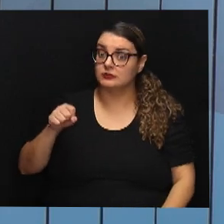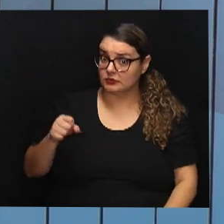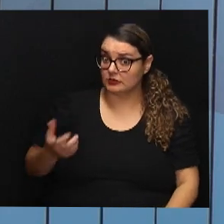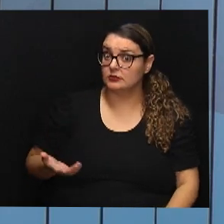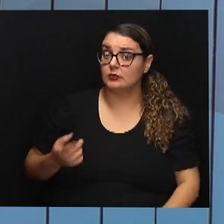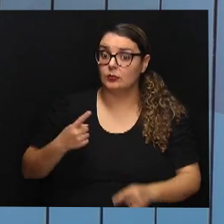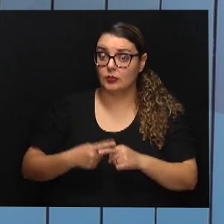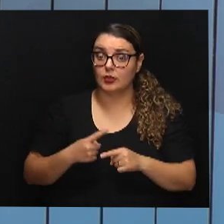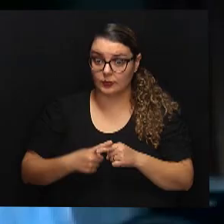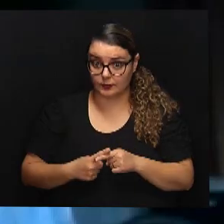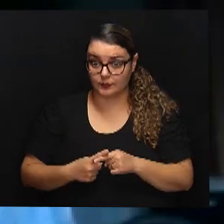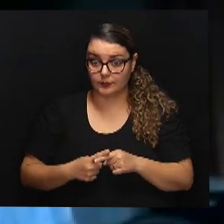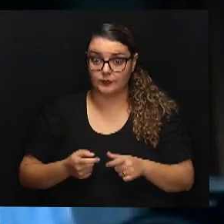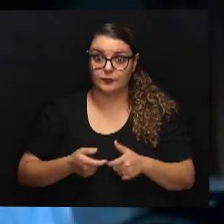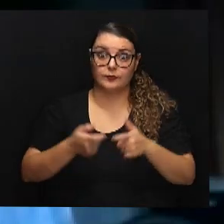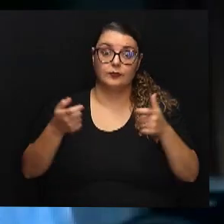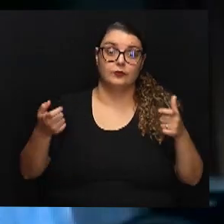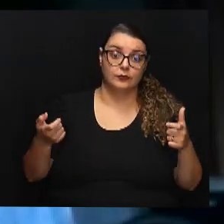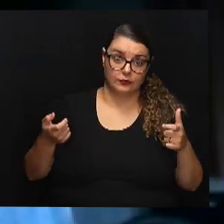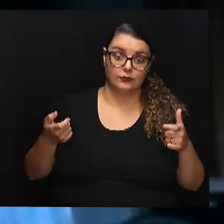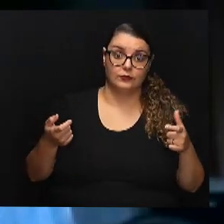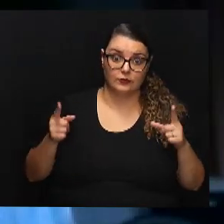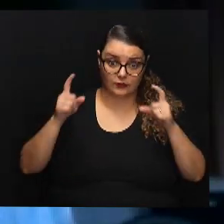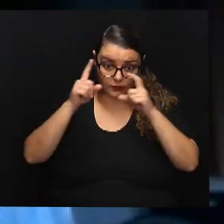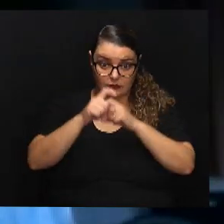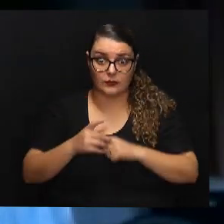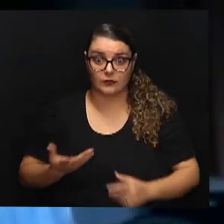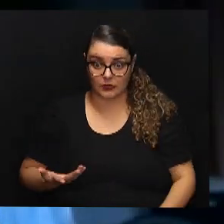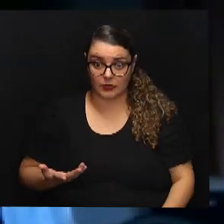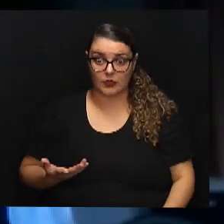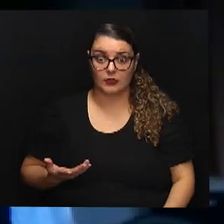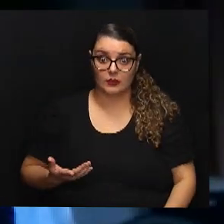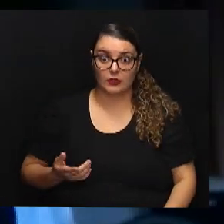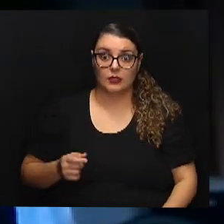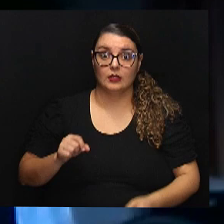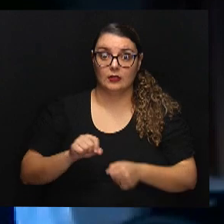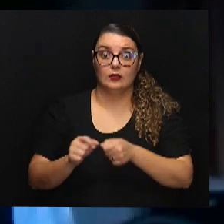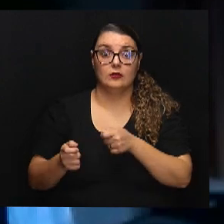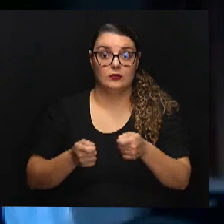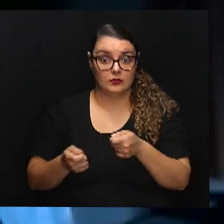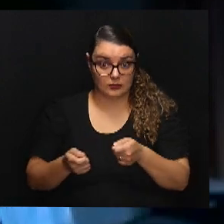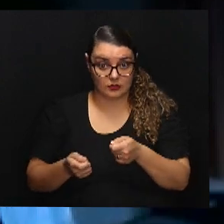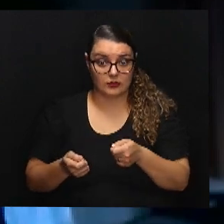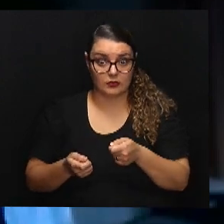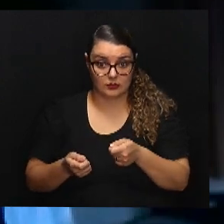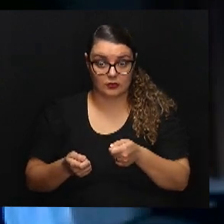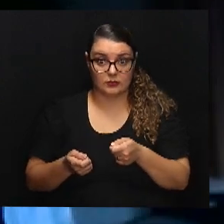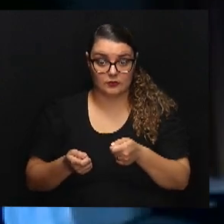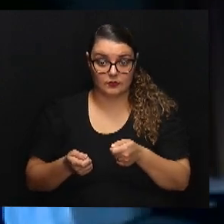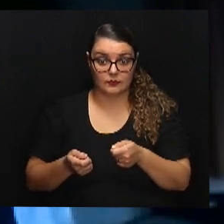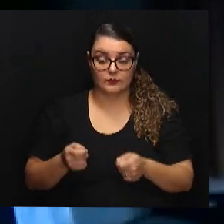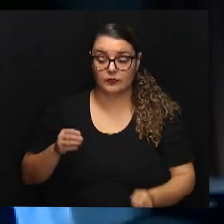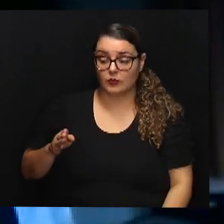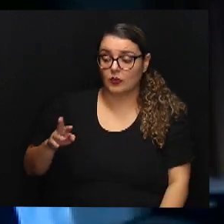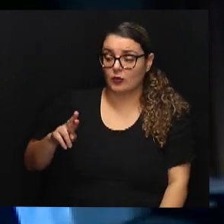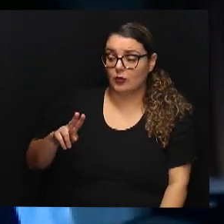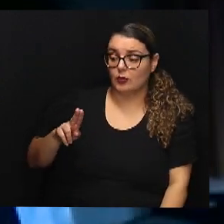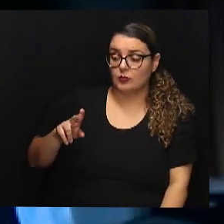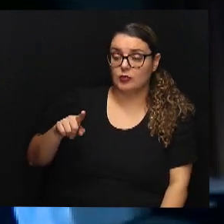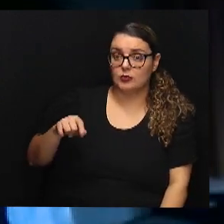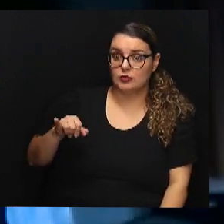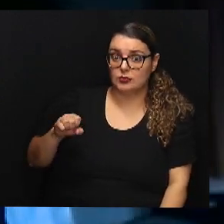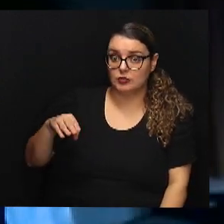isso? Exatamente, porque assim, o grande desafio para a gente é fazer o controle, né? O